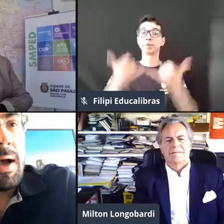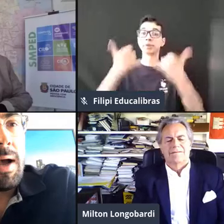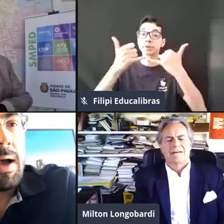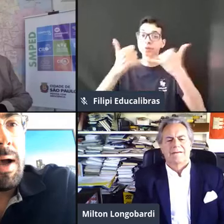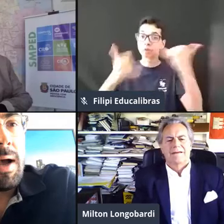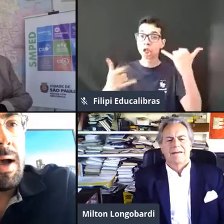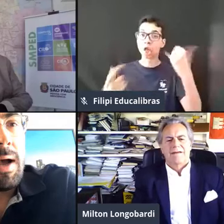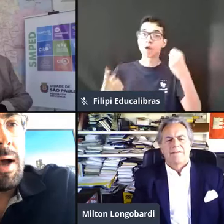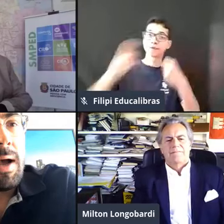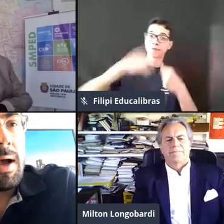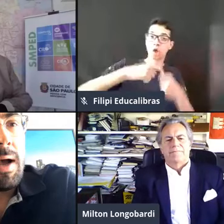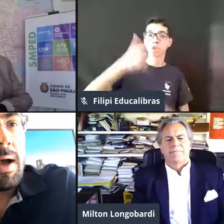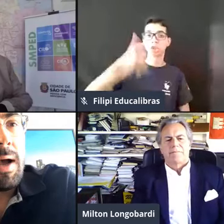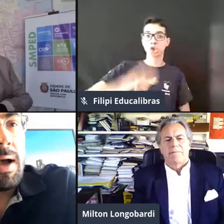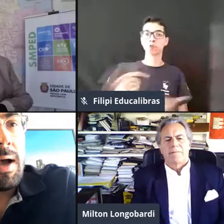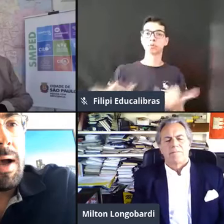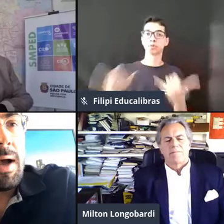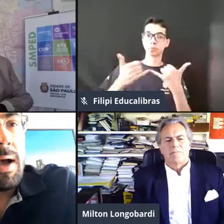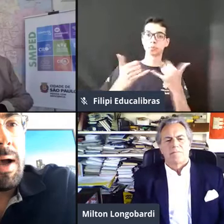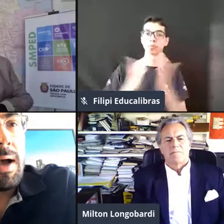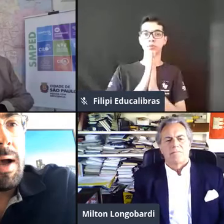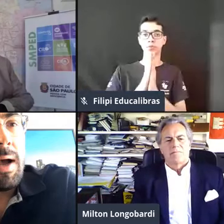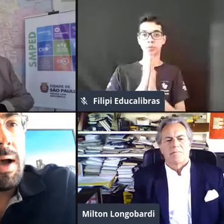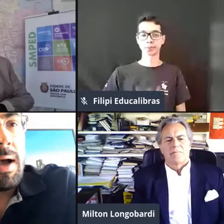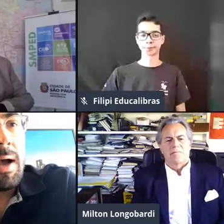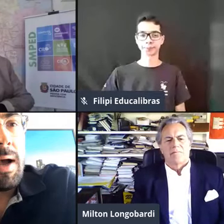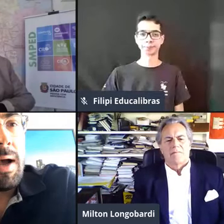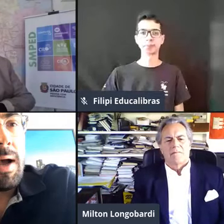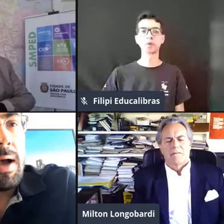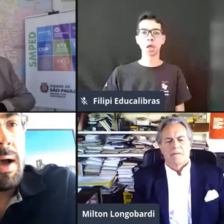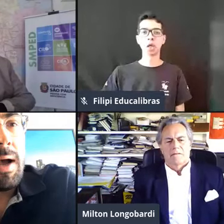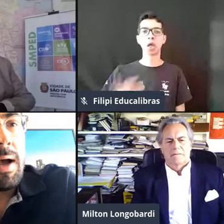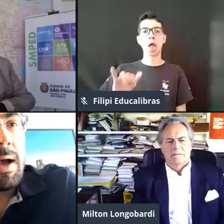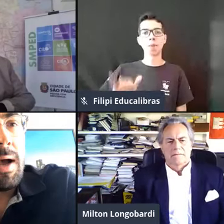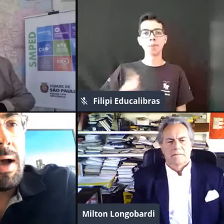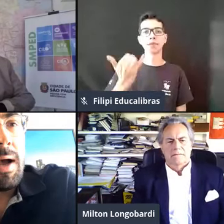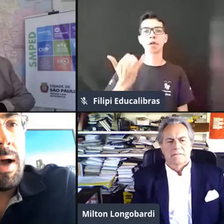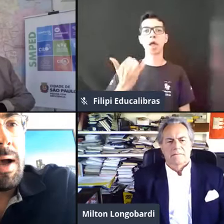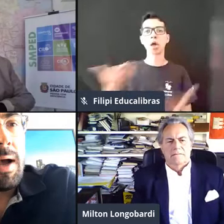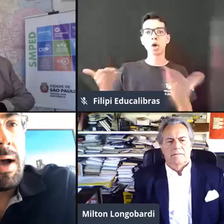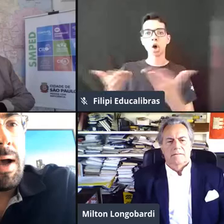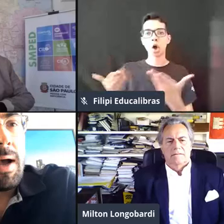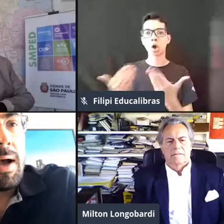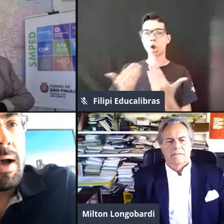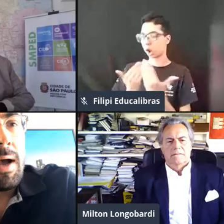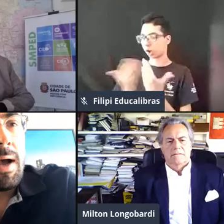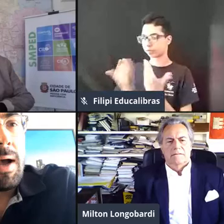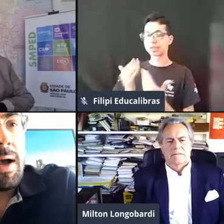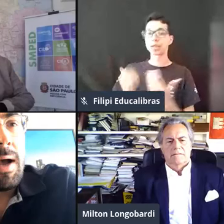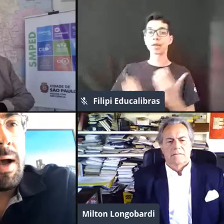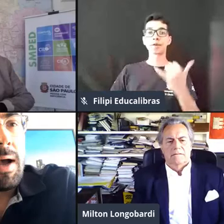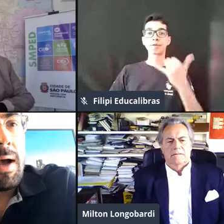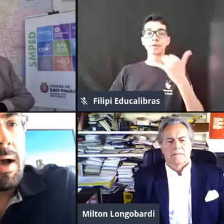Milton, como é que você vê nesse cenário?